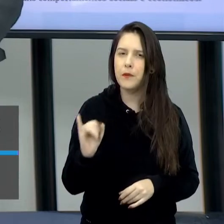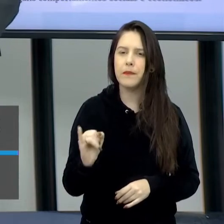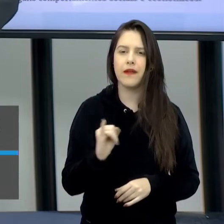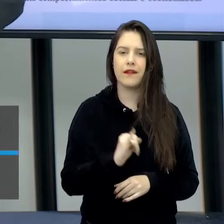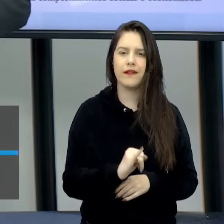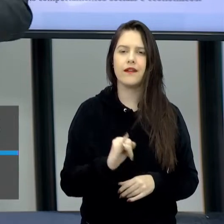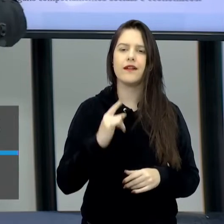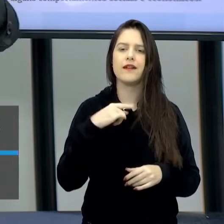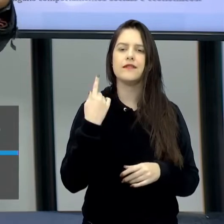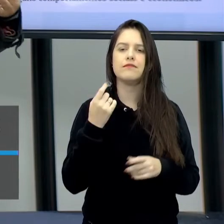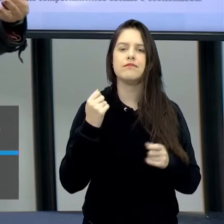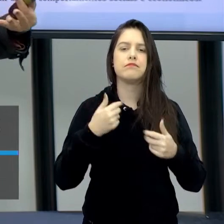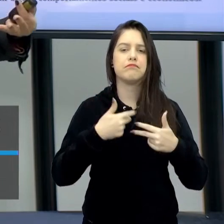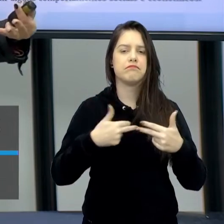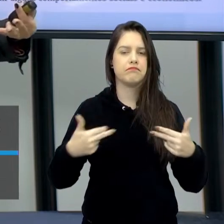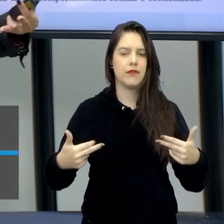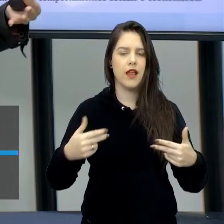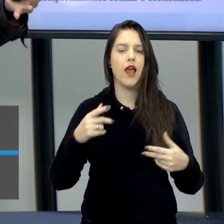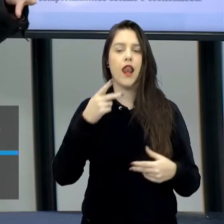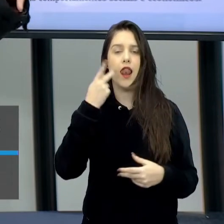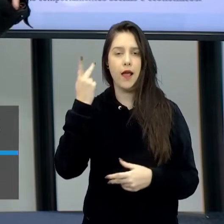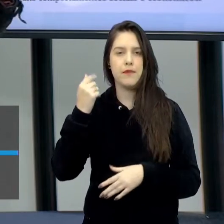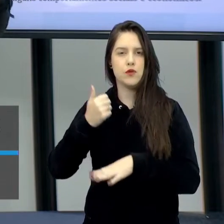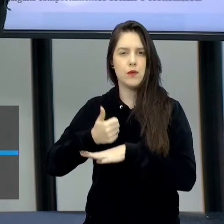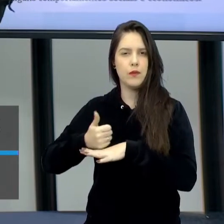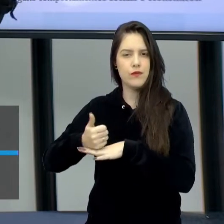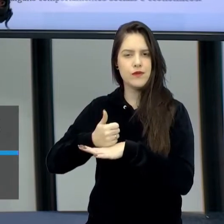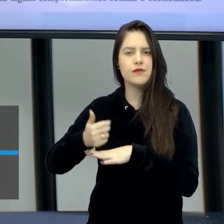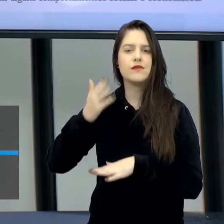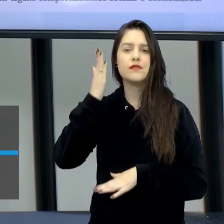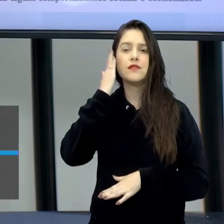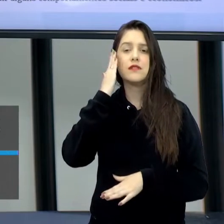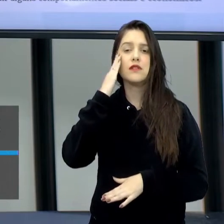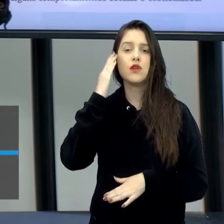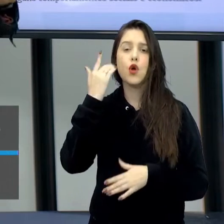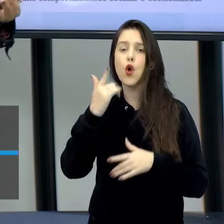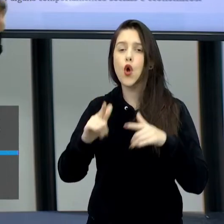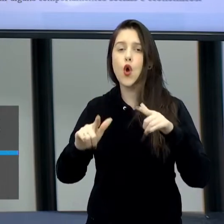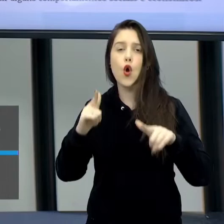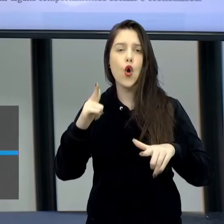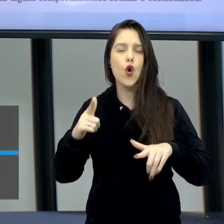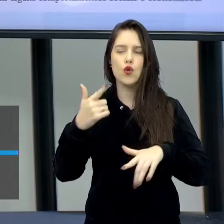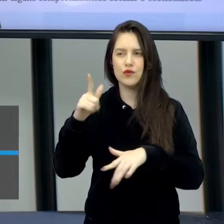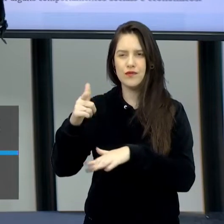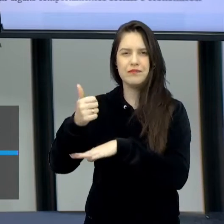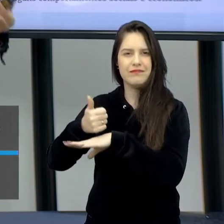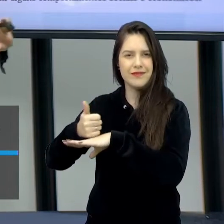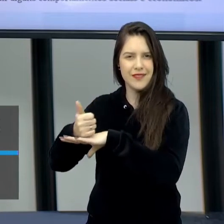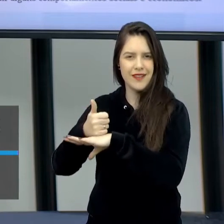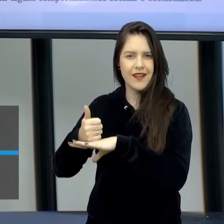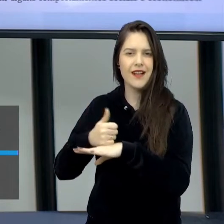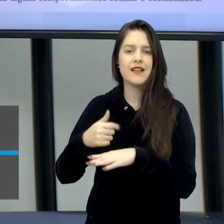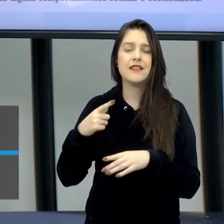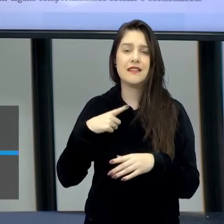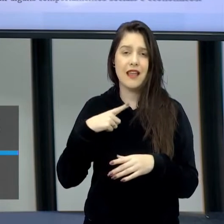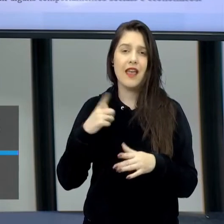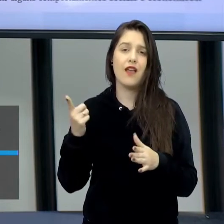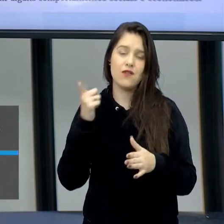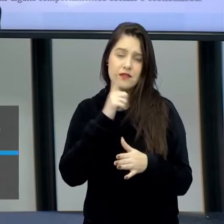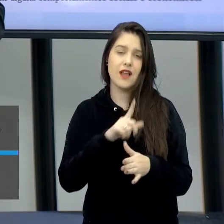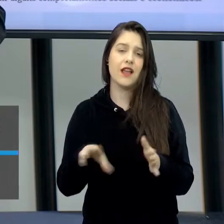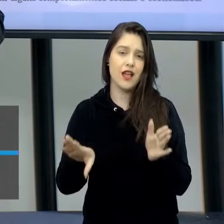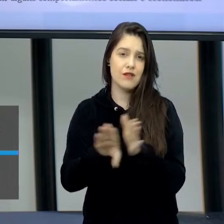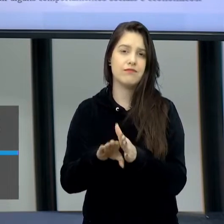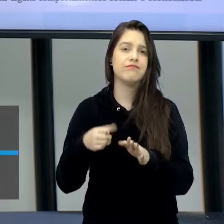existem atletas muito bem remunerados, enquanto outros atletas nem sequer têm a chance de